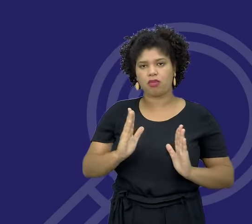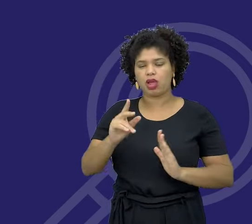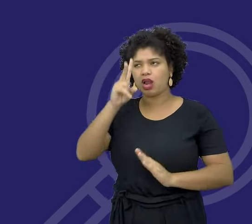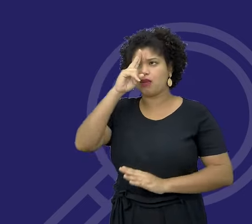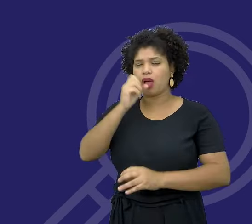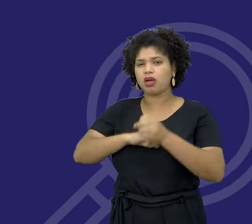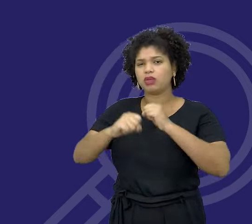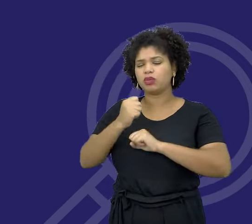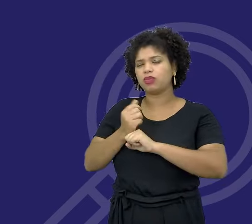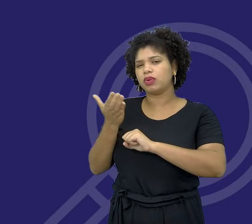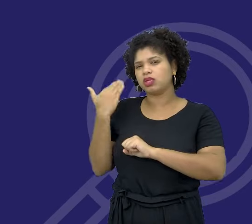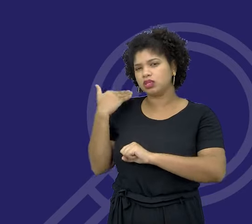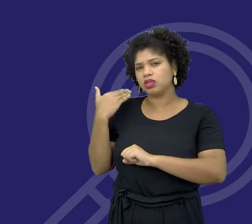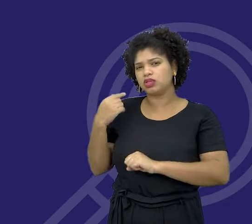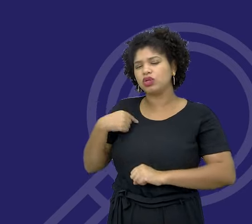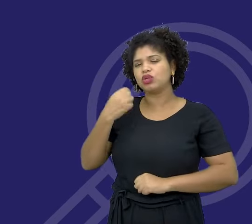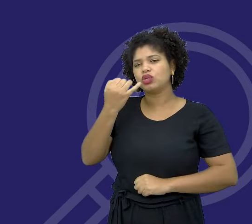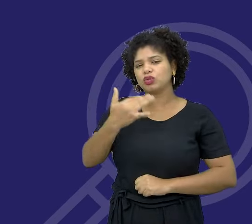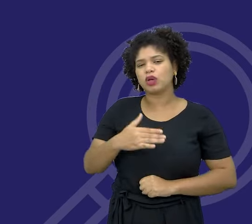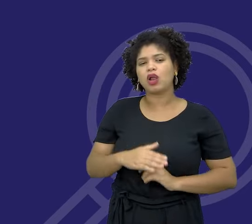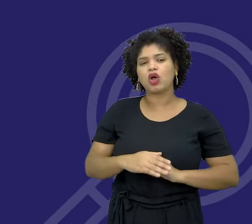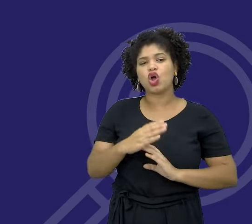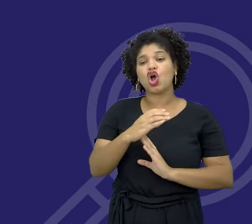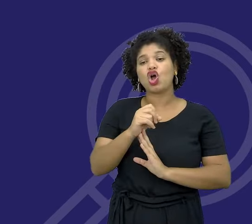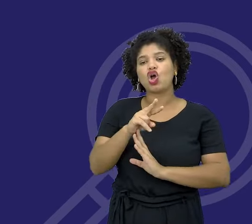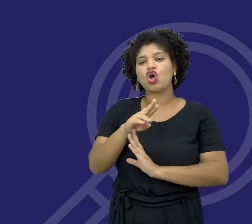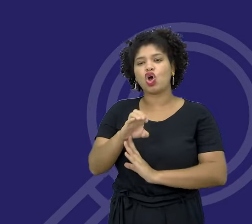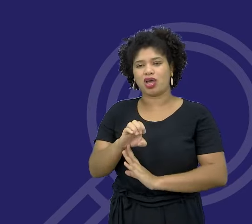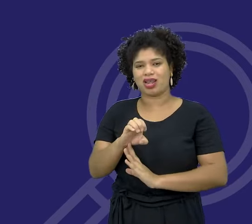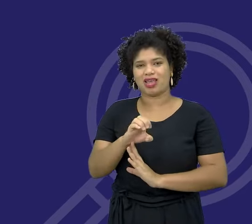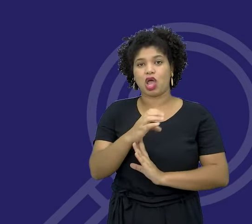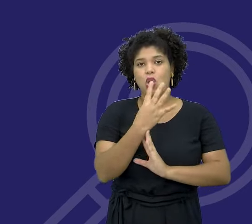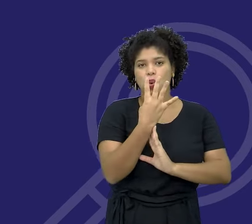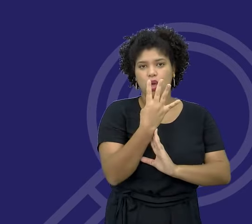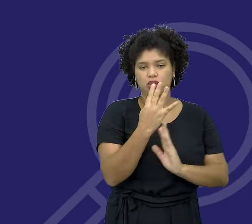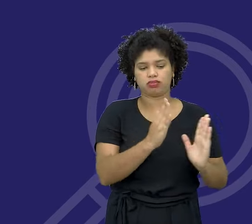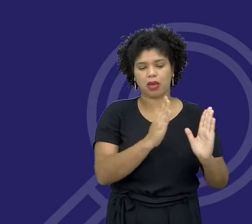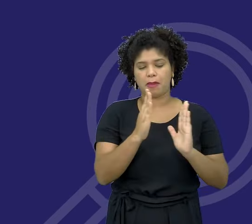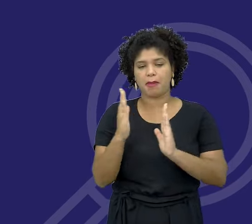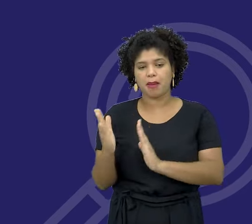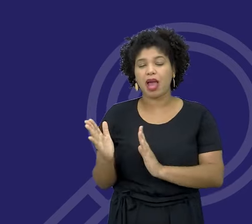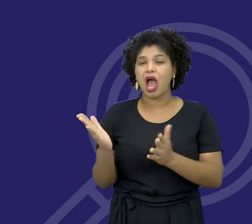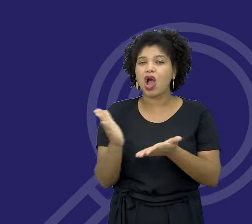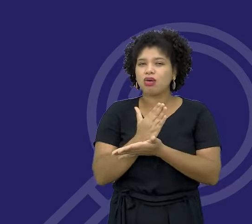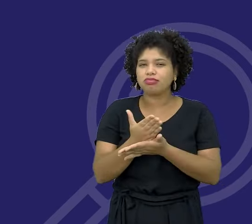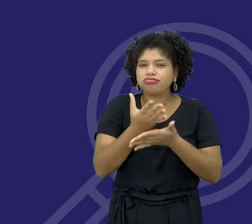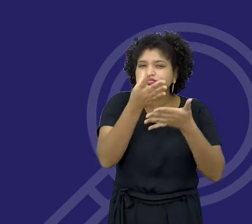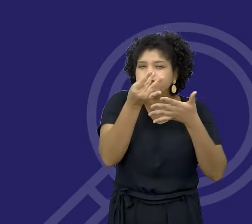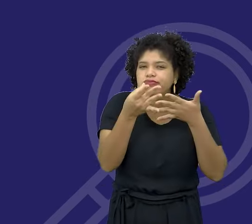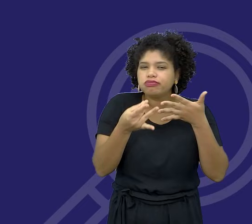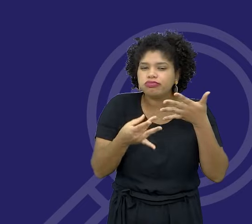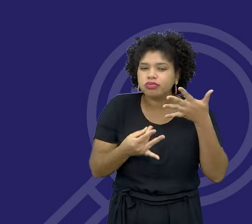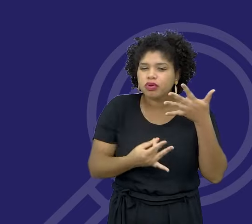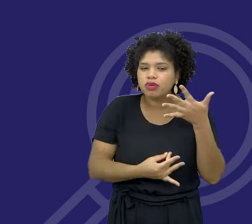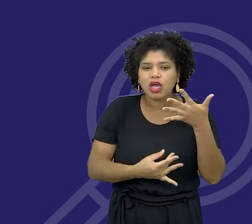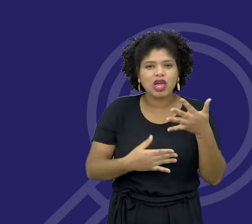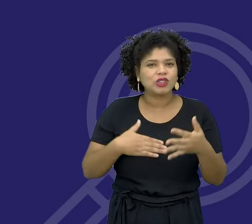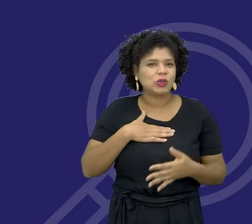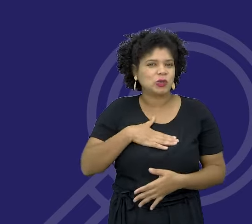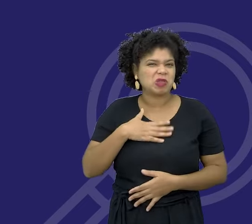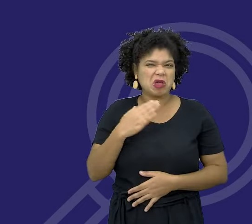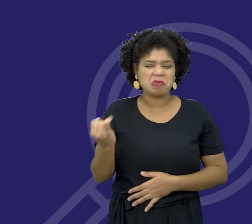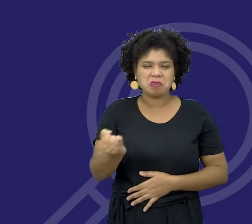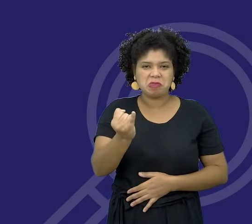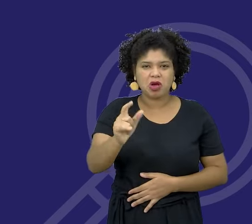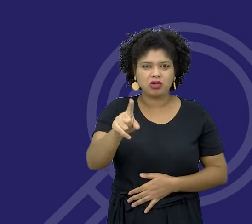passado, quando a gente trabalhou, a gente falou do POLIA, que tinha 4 etapas. Aqui está mais destrinchado. E eu achei muito